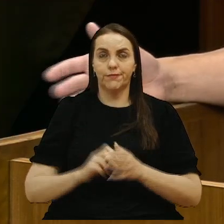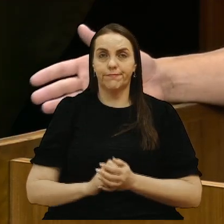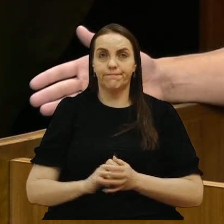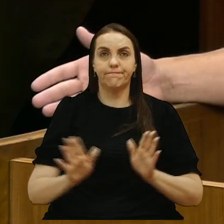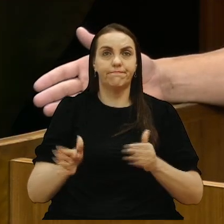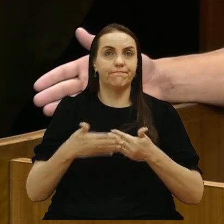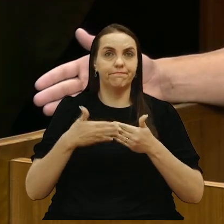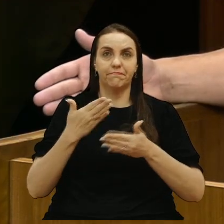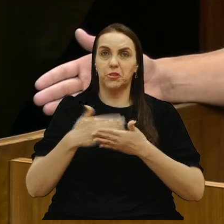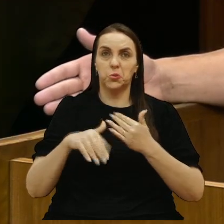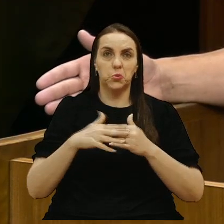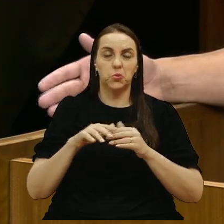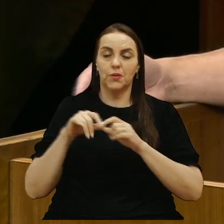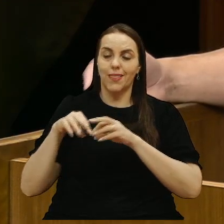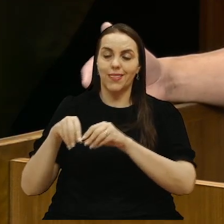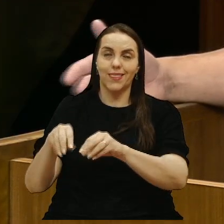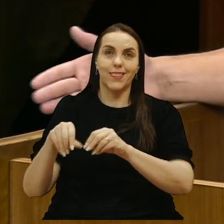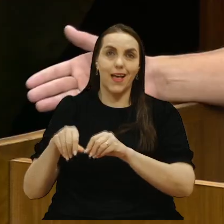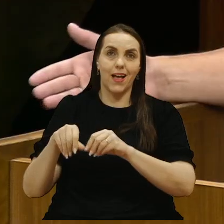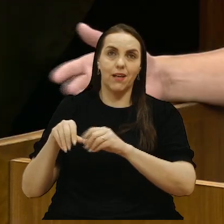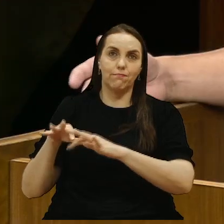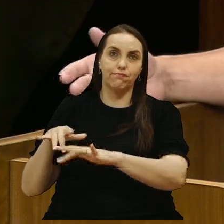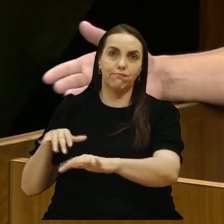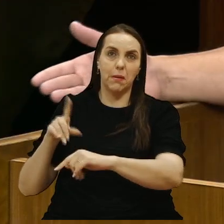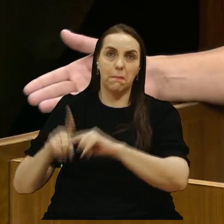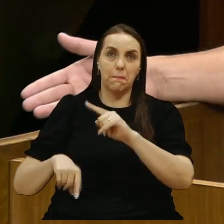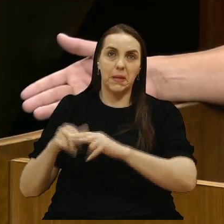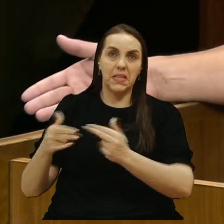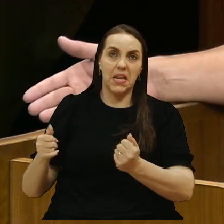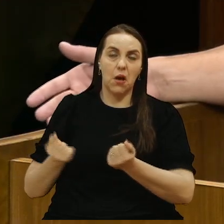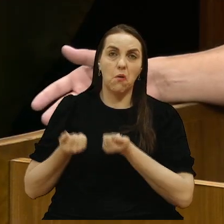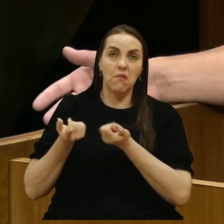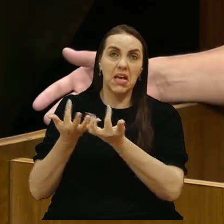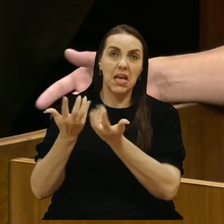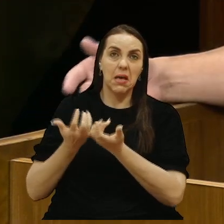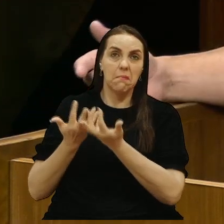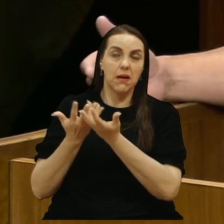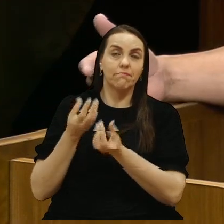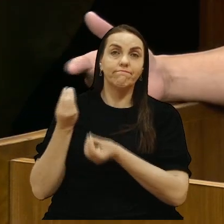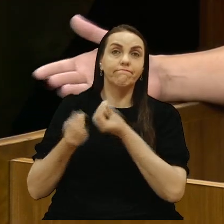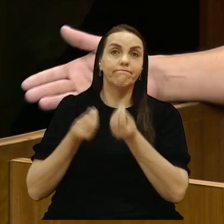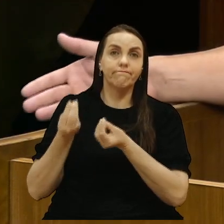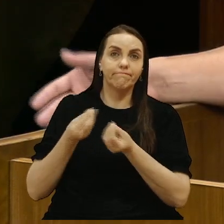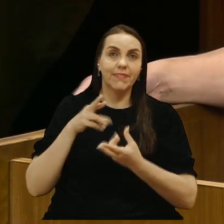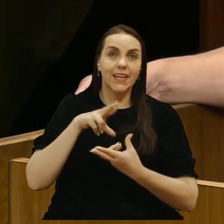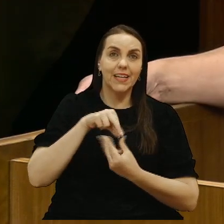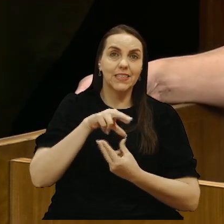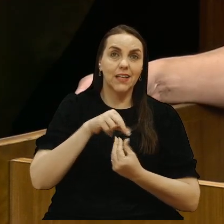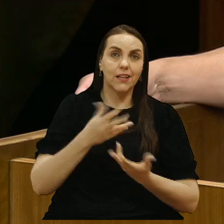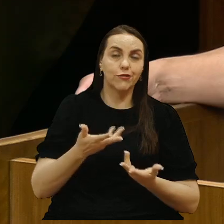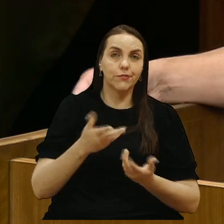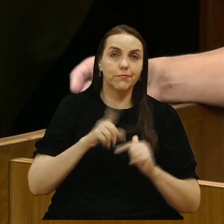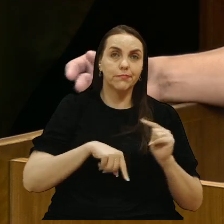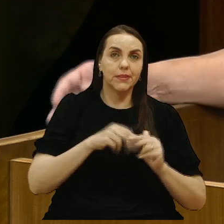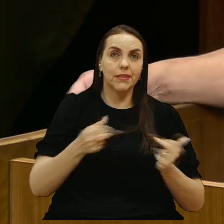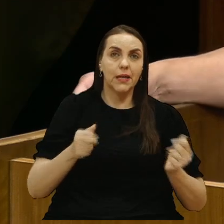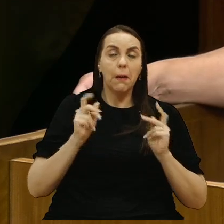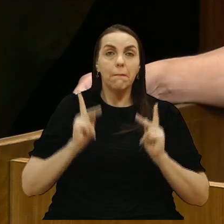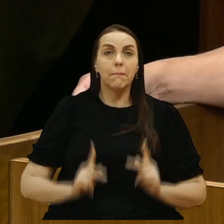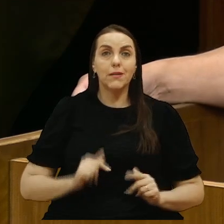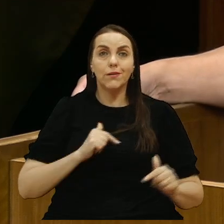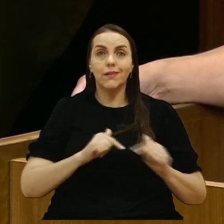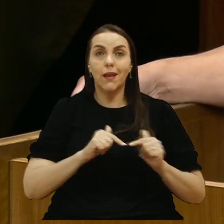tudo e vamos enterrar todo esse material? Ou a gente vai queimar? O que vamos fazer com todo esse seletivo? E as pessoas que trabalham com isso fazem o